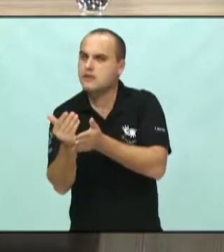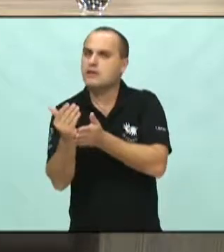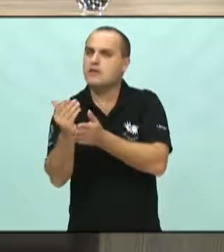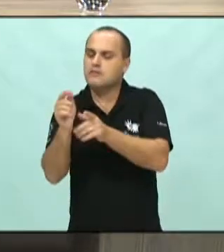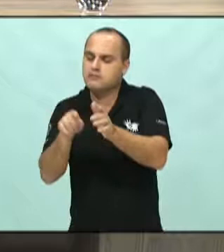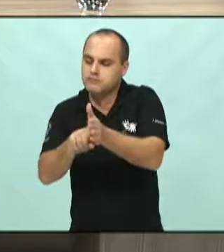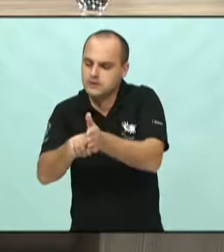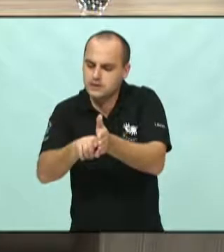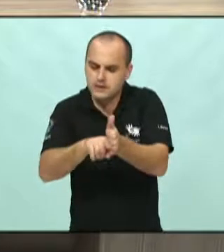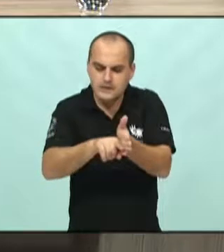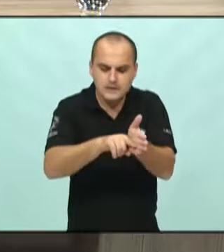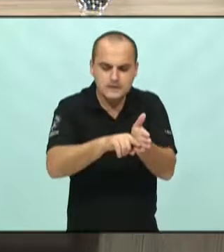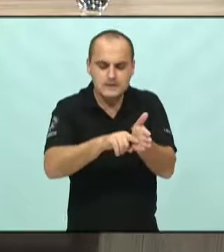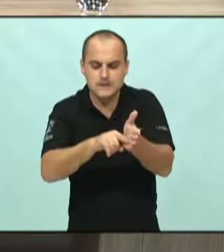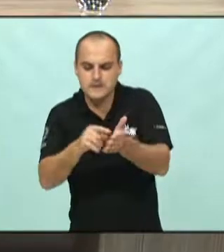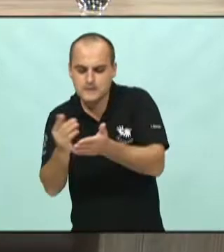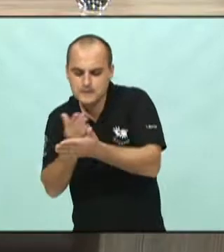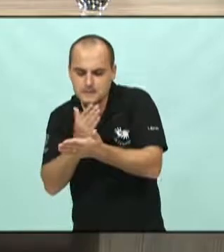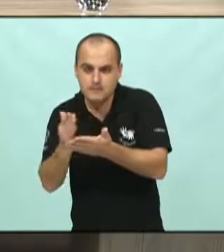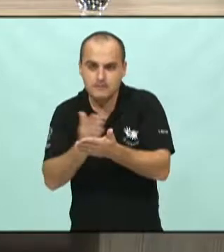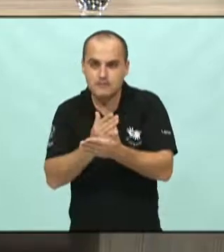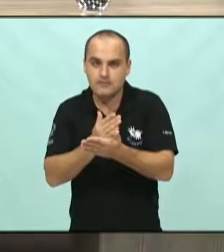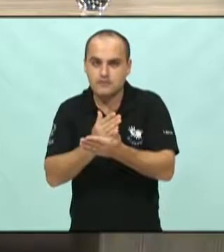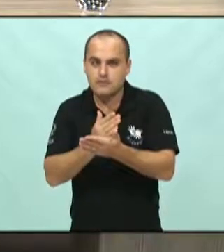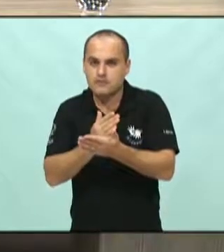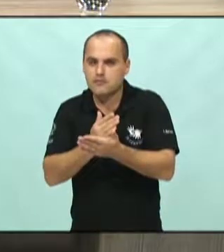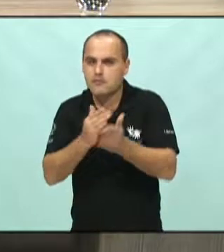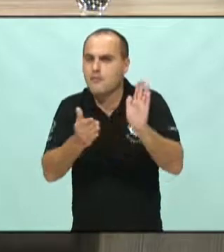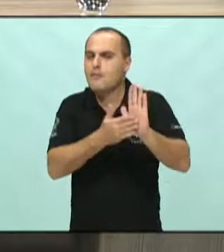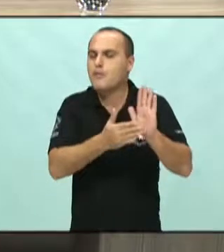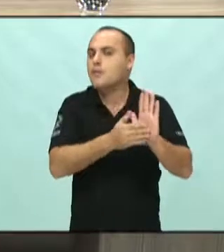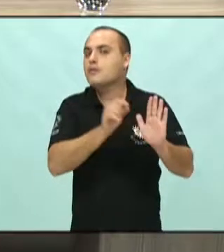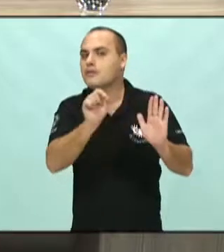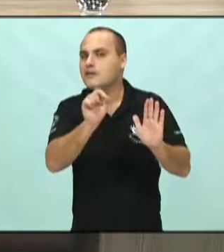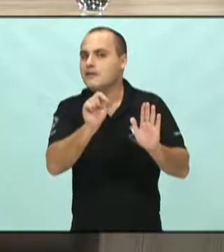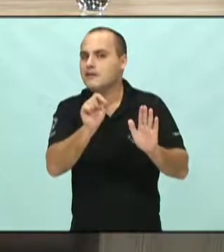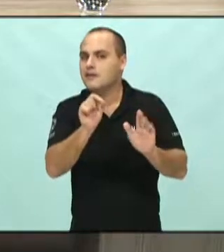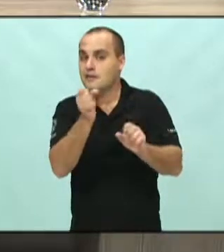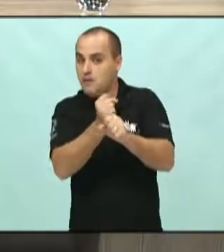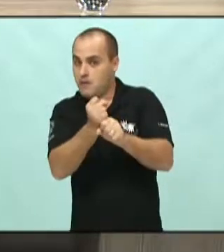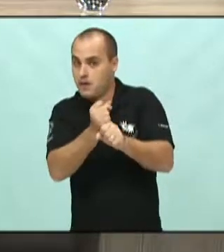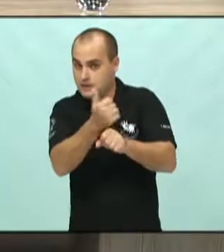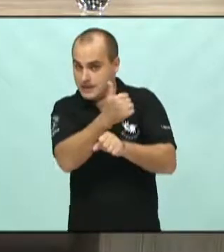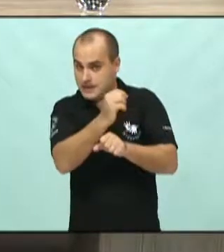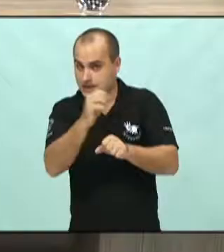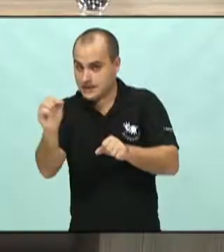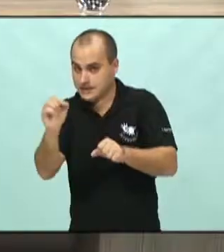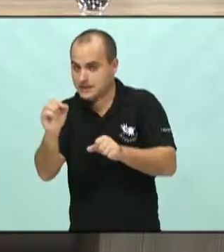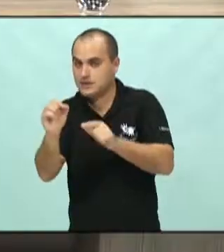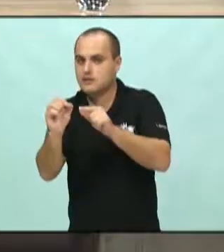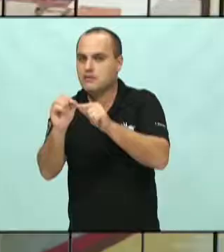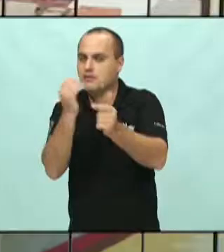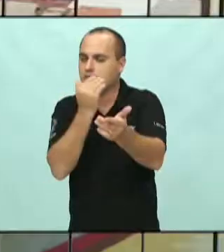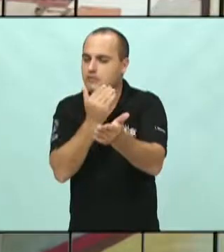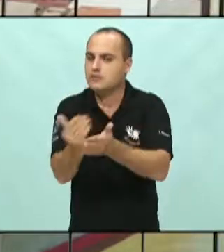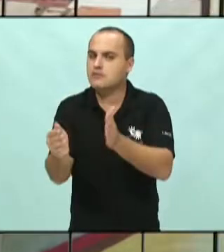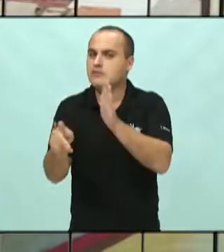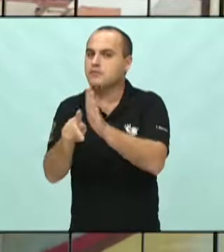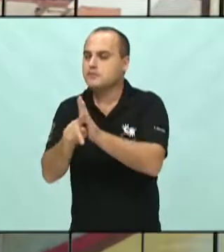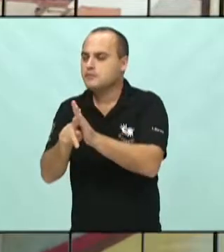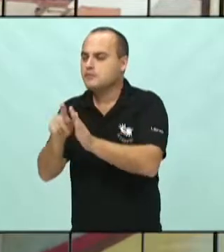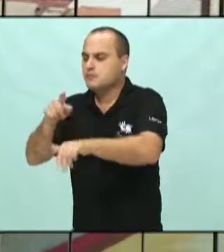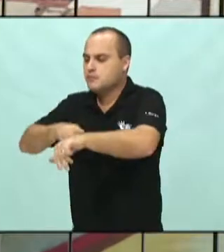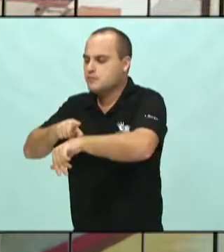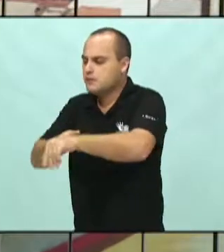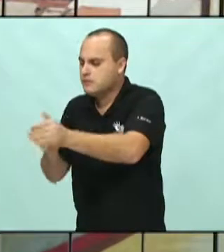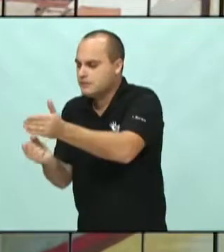esse propósito de no ano do centenário lançar um livro que contasse a história do Marcílio desde a sua fundação até o ano de 2018, quando